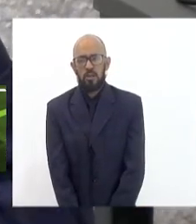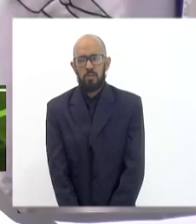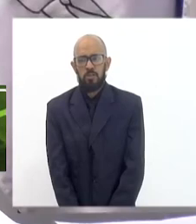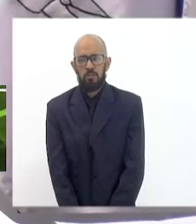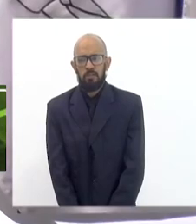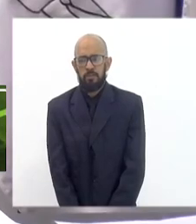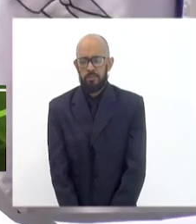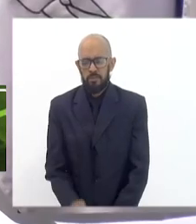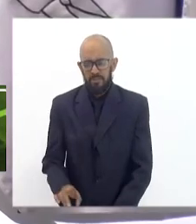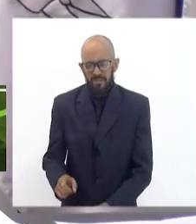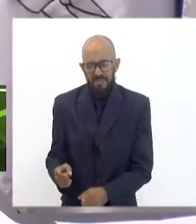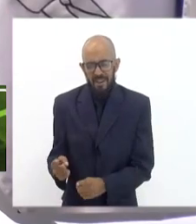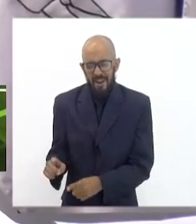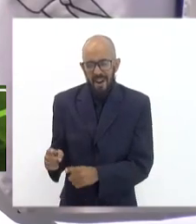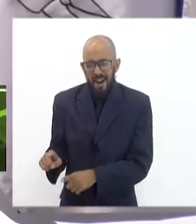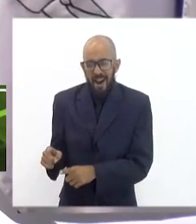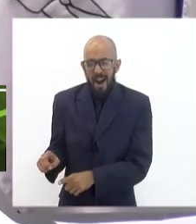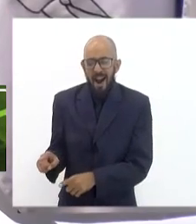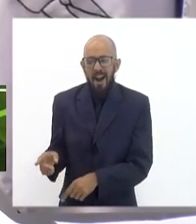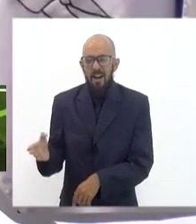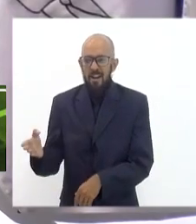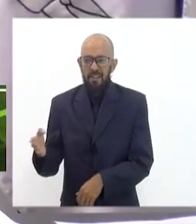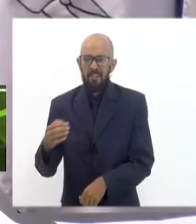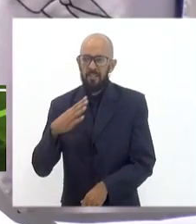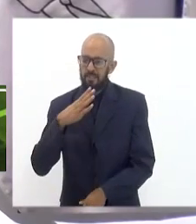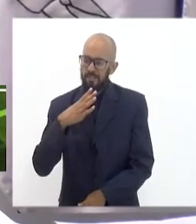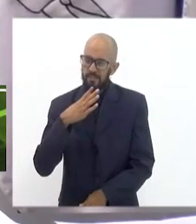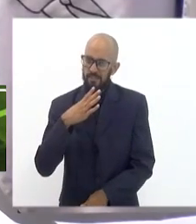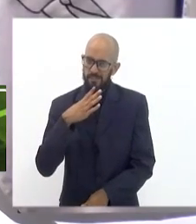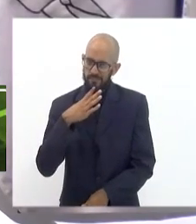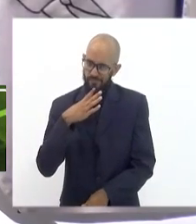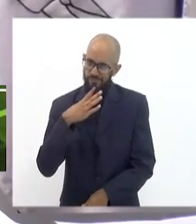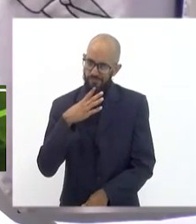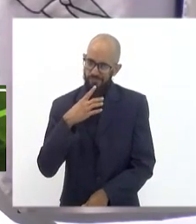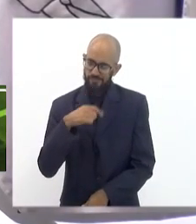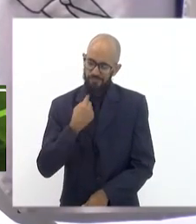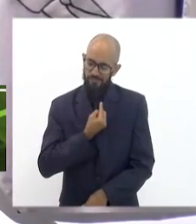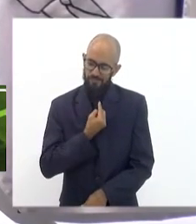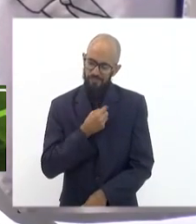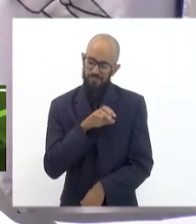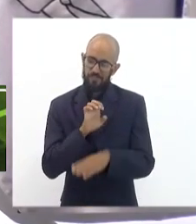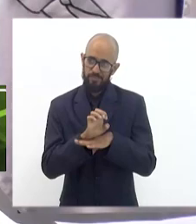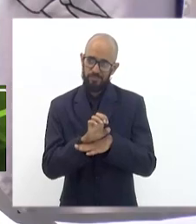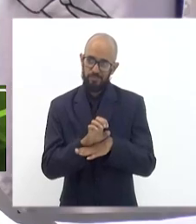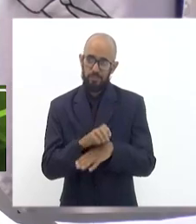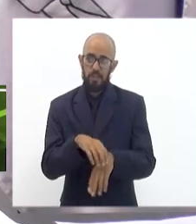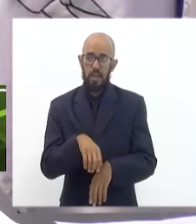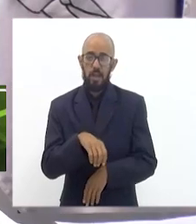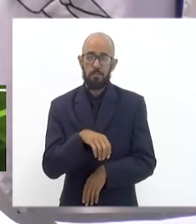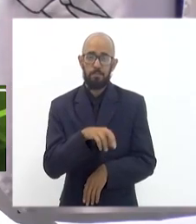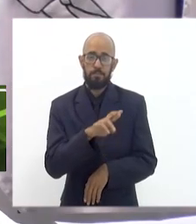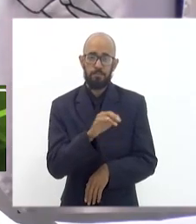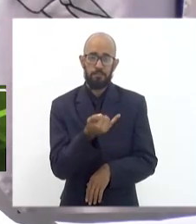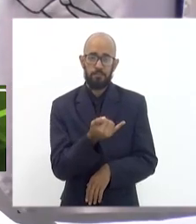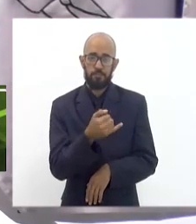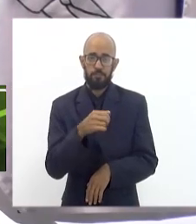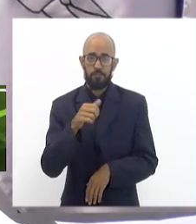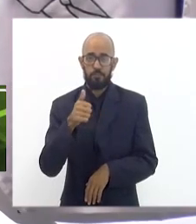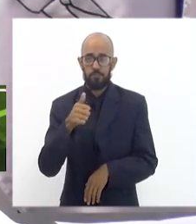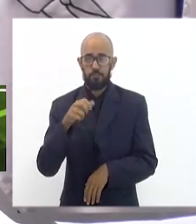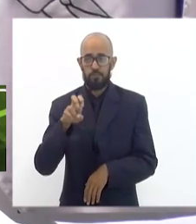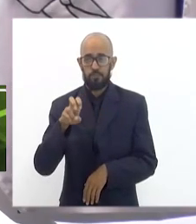pra despertar um pouquinho eu conheço nosso estado na rj-158 livro Itaocara Cambuci